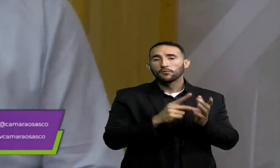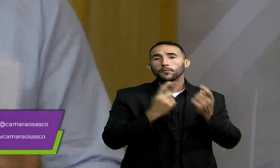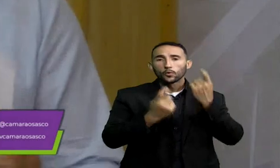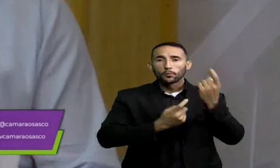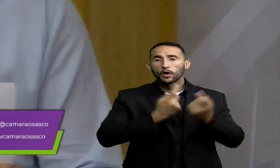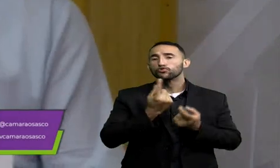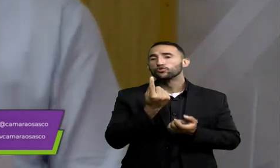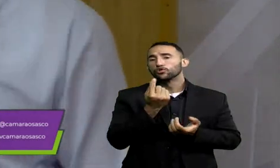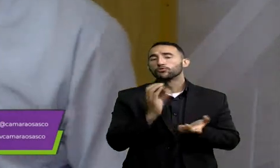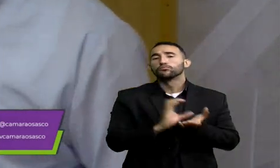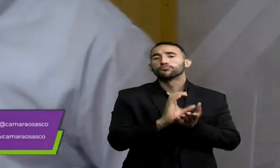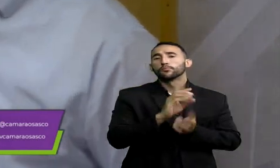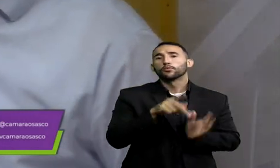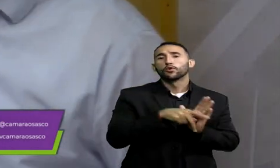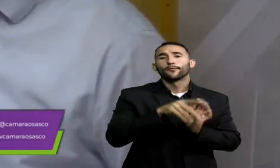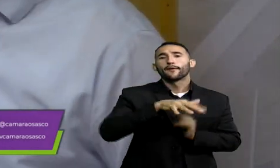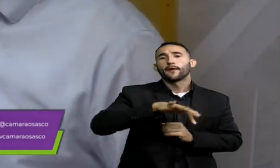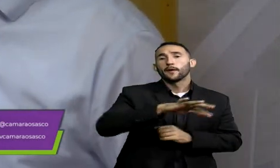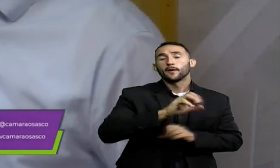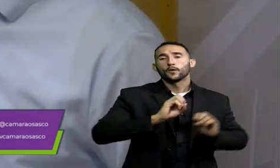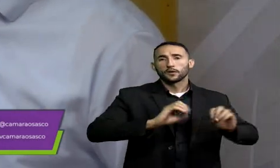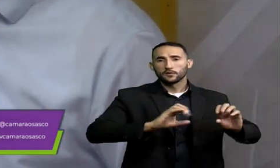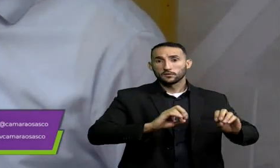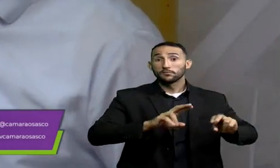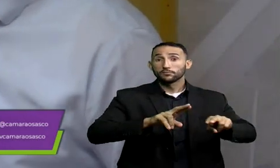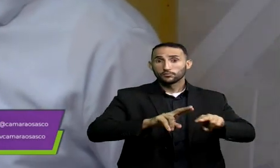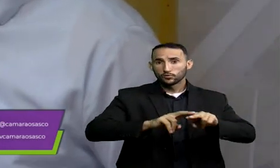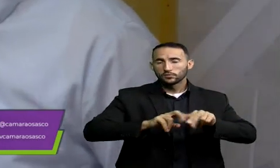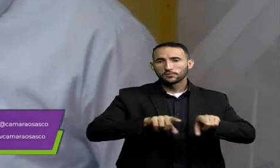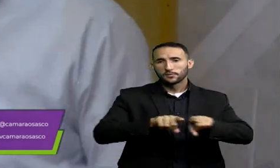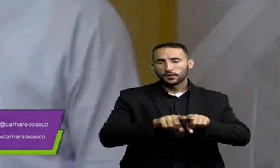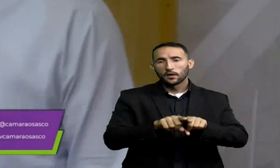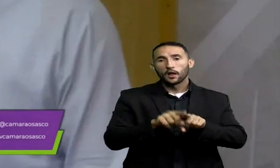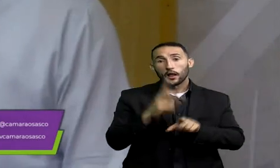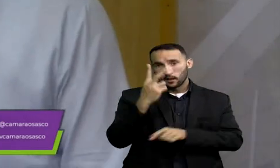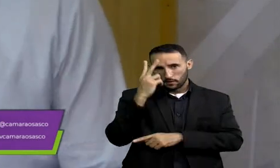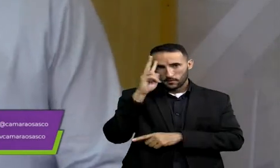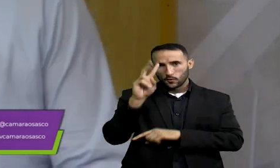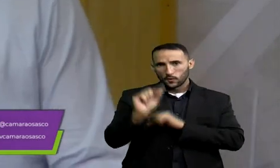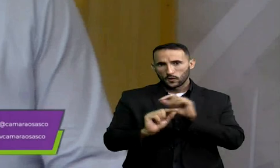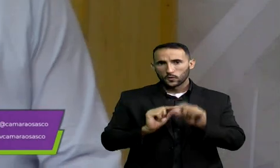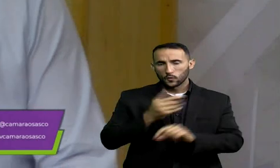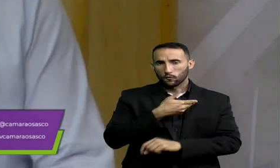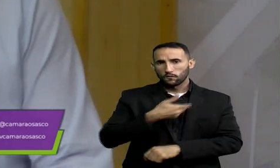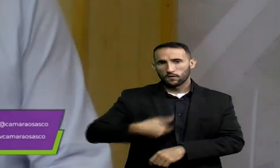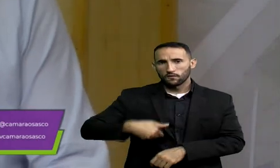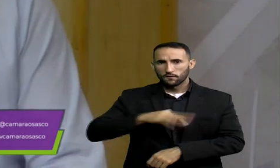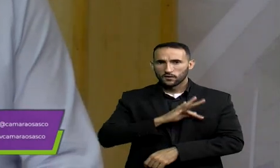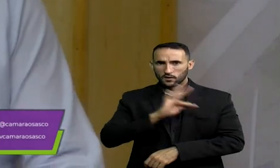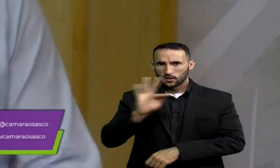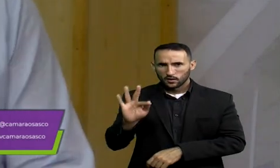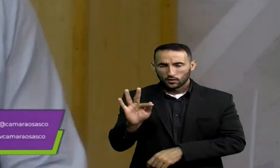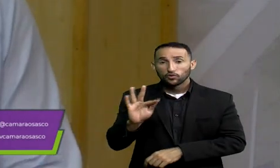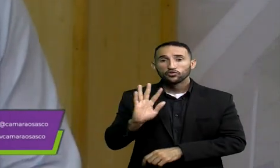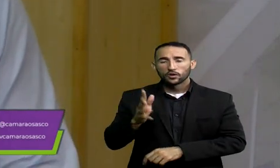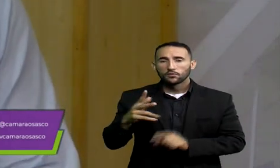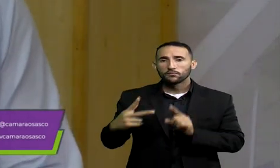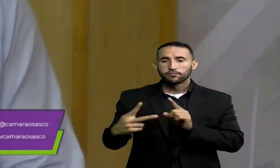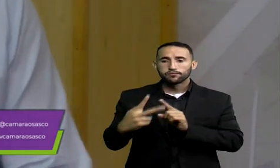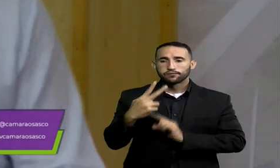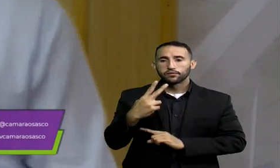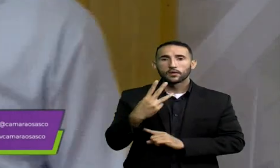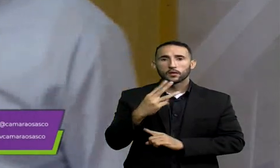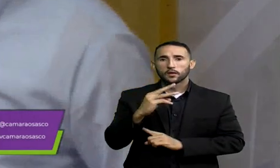da área da Educação aliás Lembrando que o governo federal cortou mais de 30 milhões da